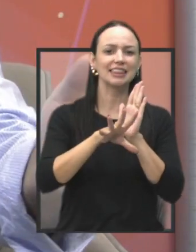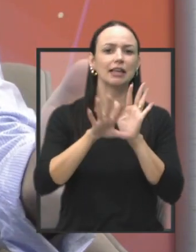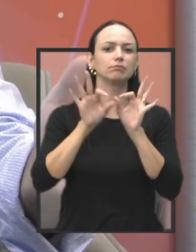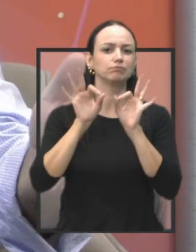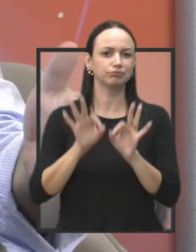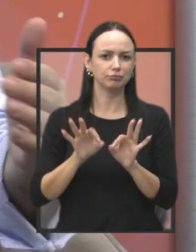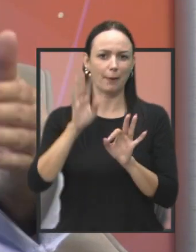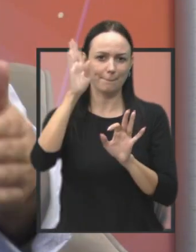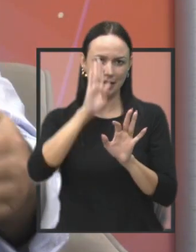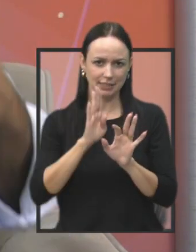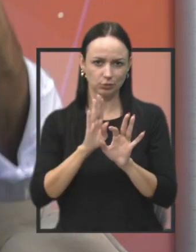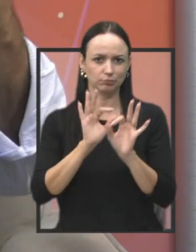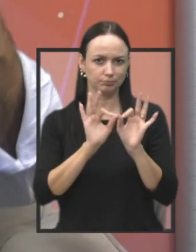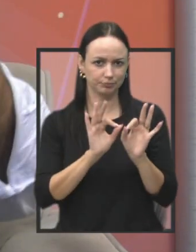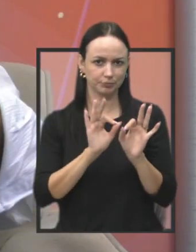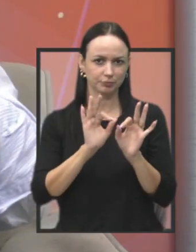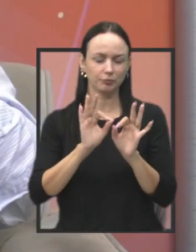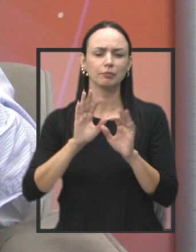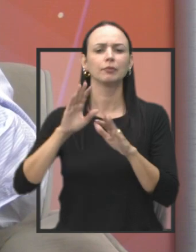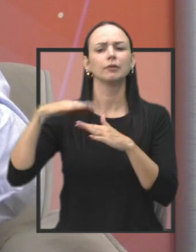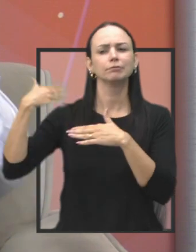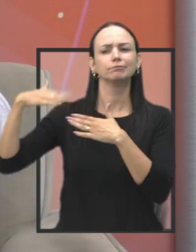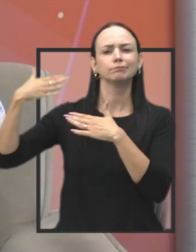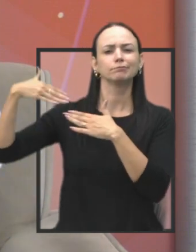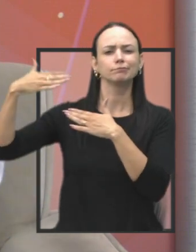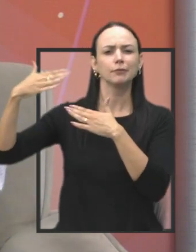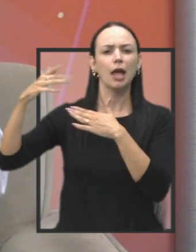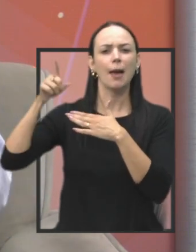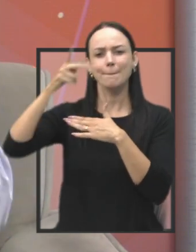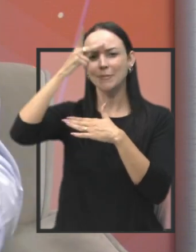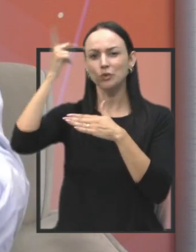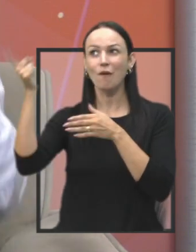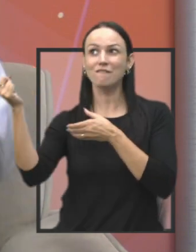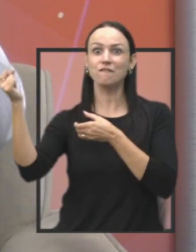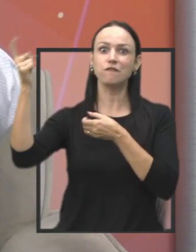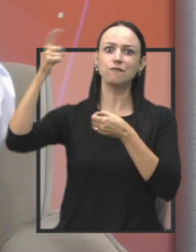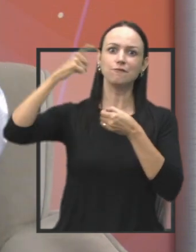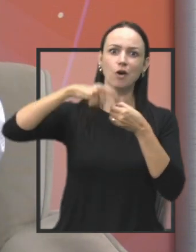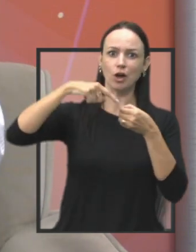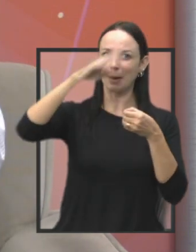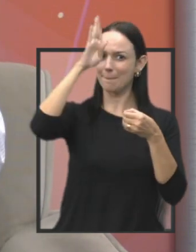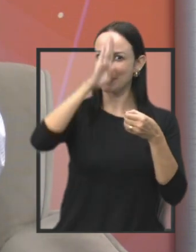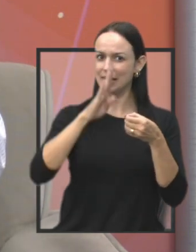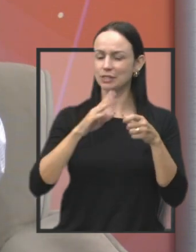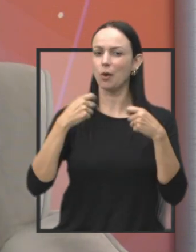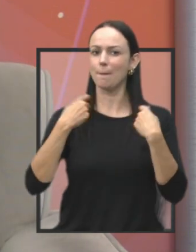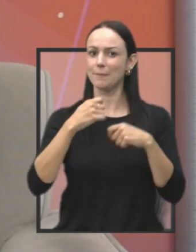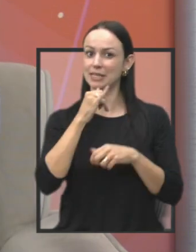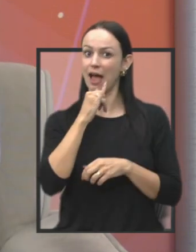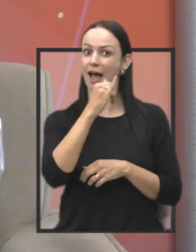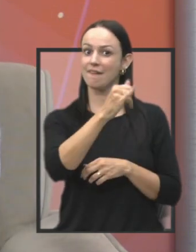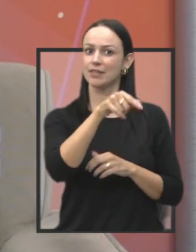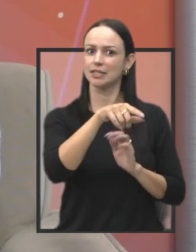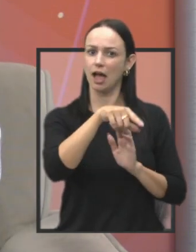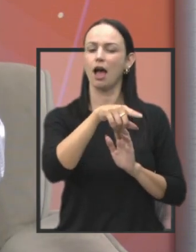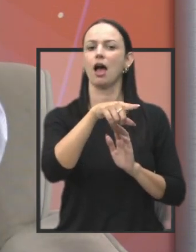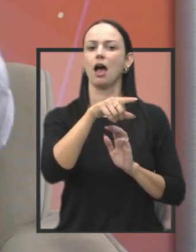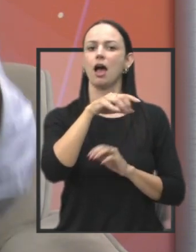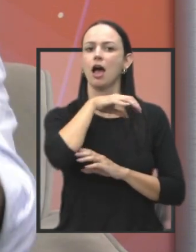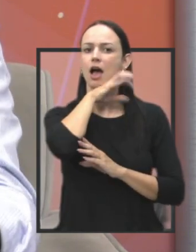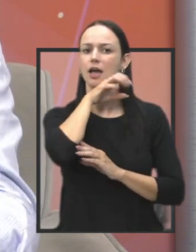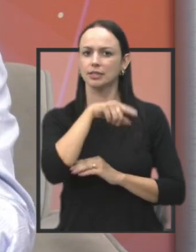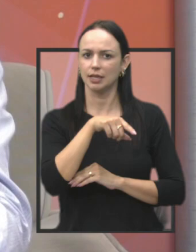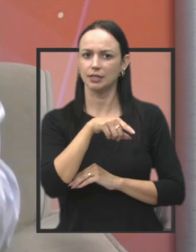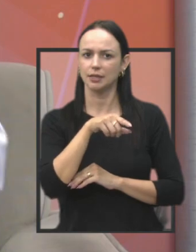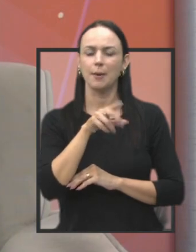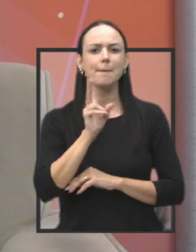do Brasil, correto? Aí ele volta. E quando ele volta, ele tem que comunicar à Receita Federal. Só por isso, mesmo que